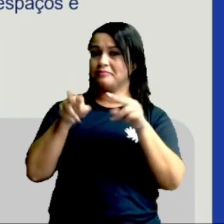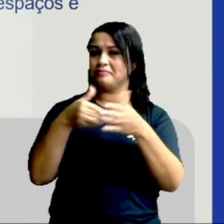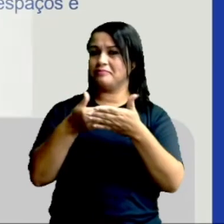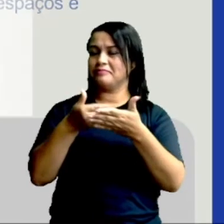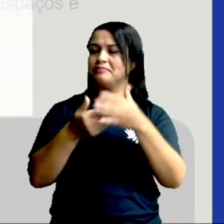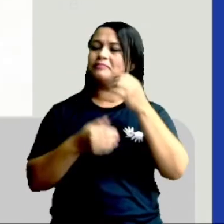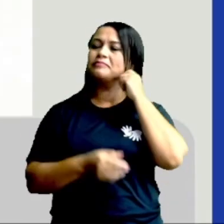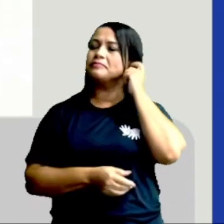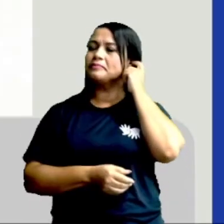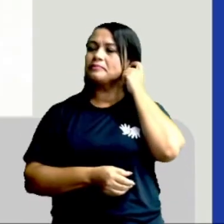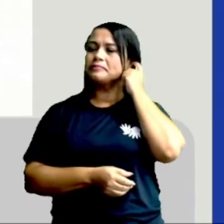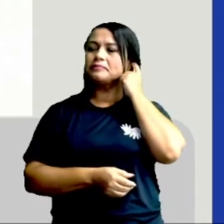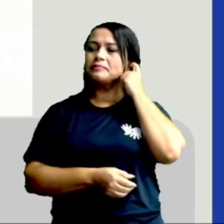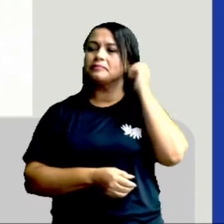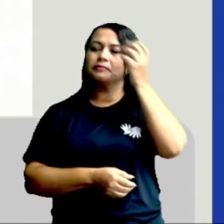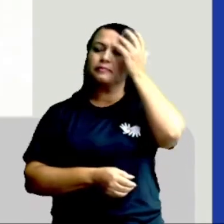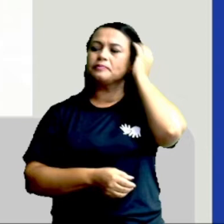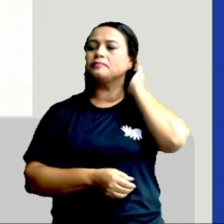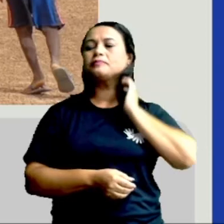aula.